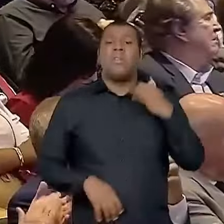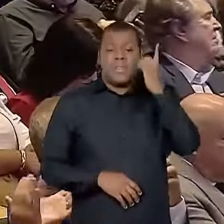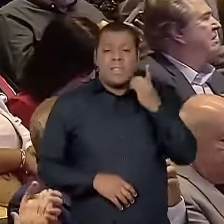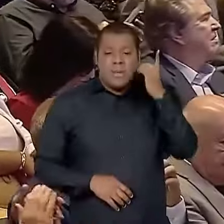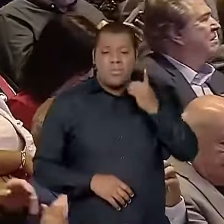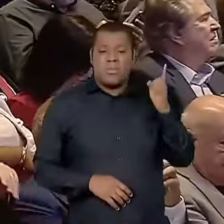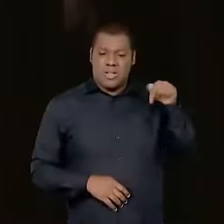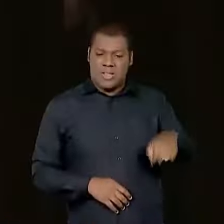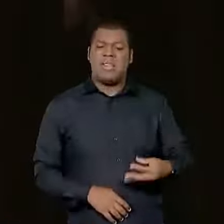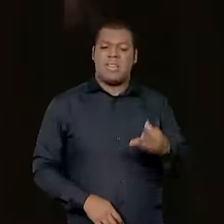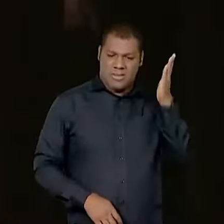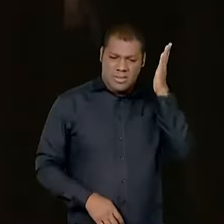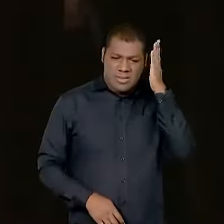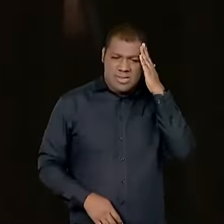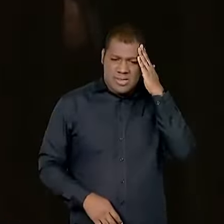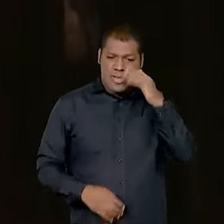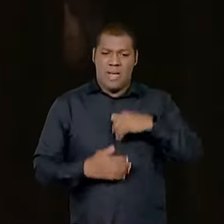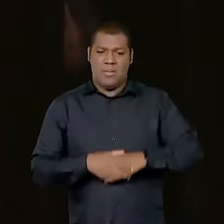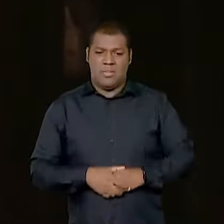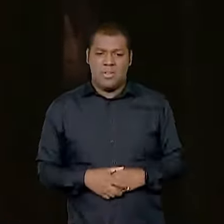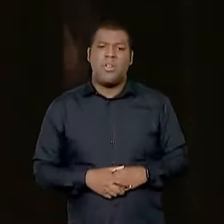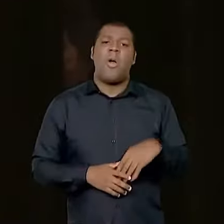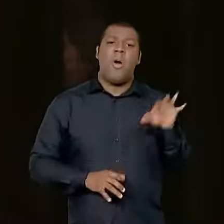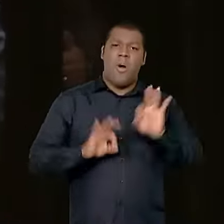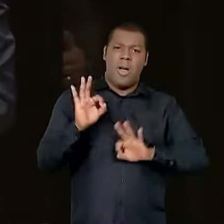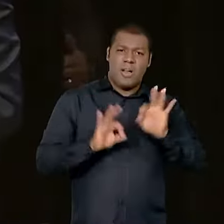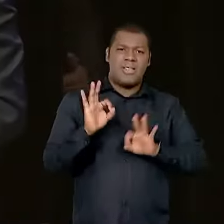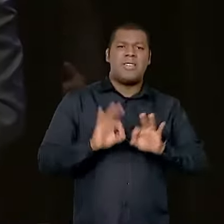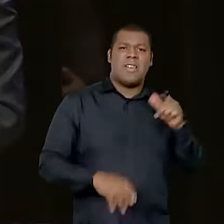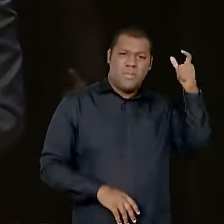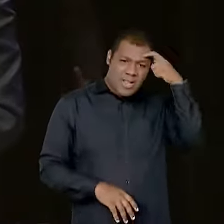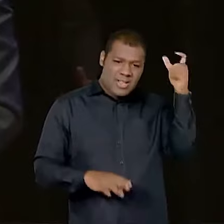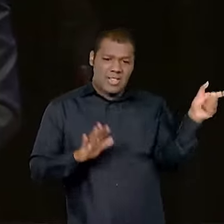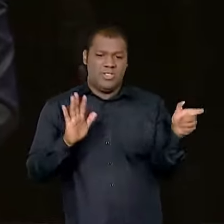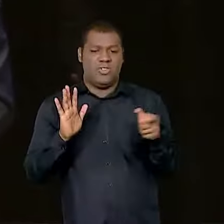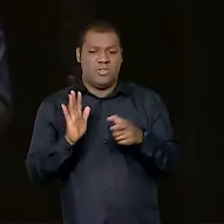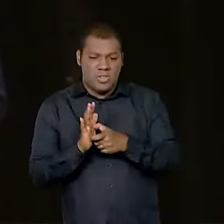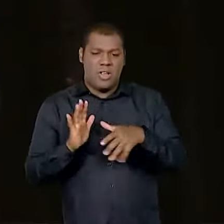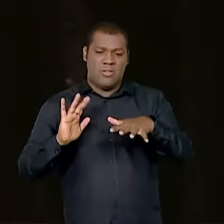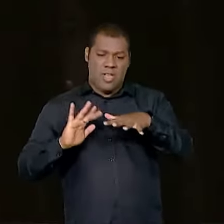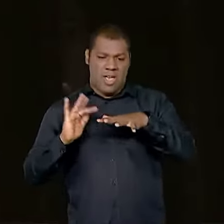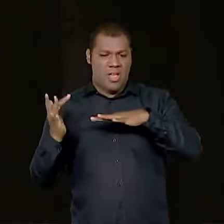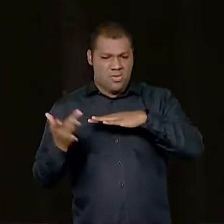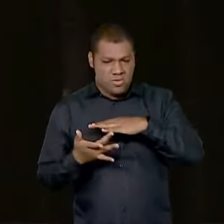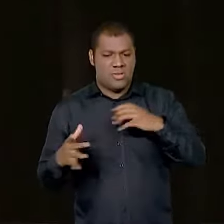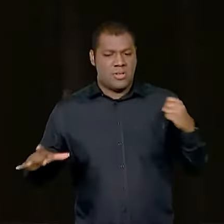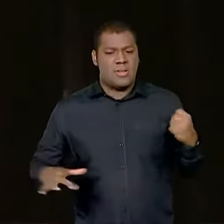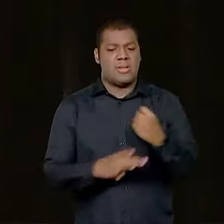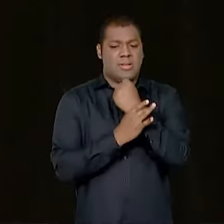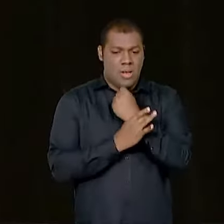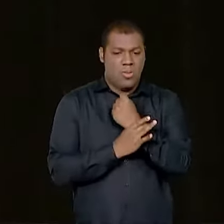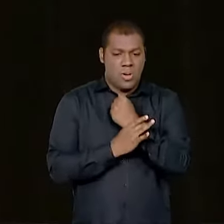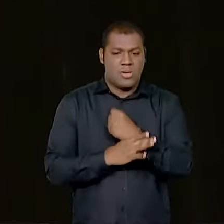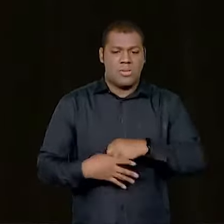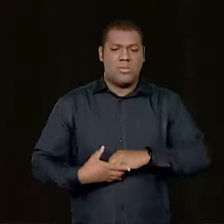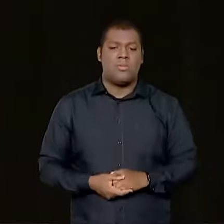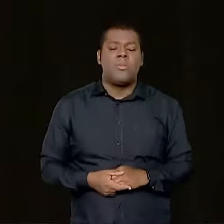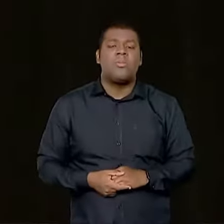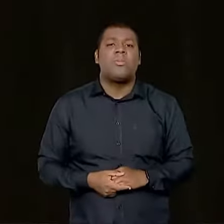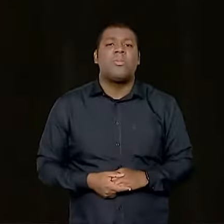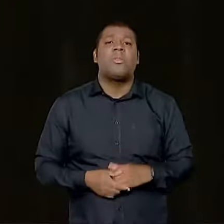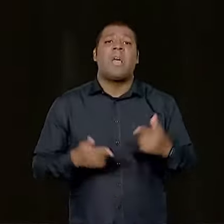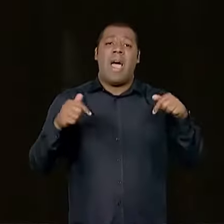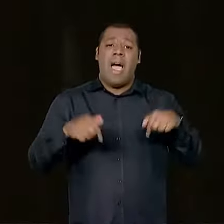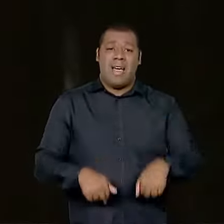de poder regulamentar isso e regular a inteligência artificial, regular rede social. Mas o que eu quero dizer é que nós temos